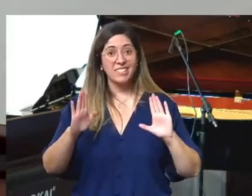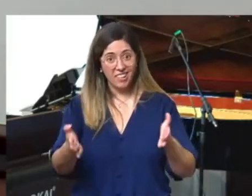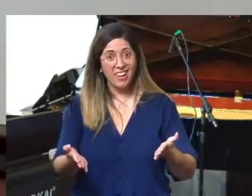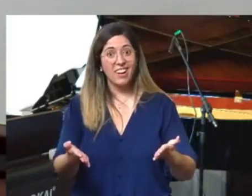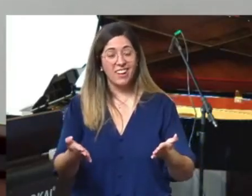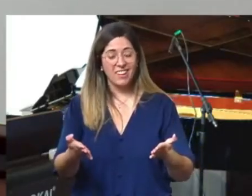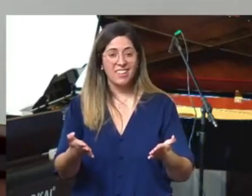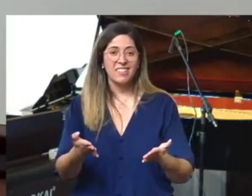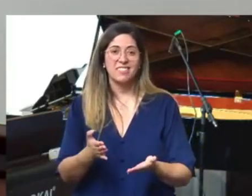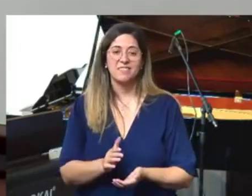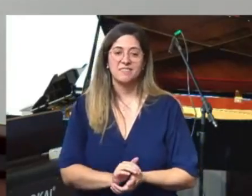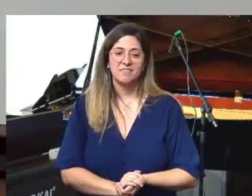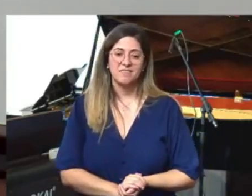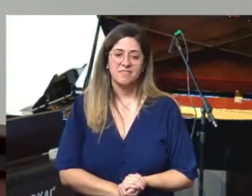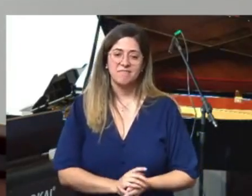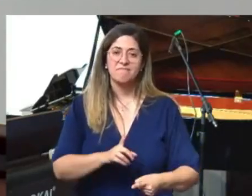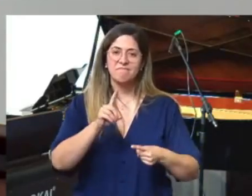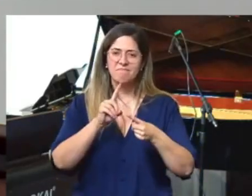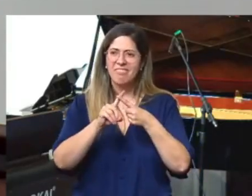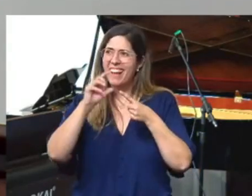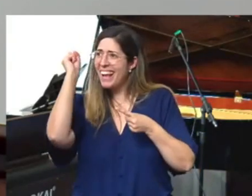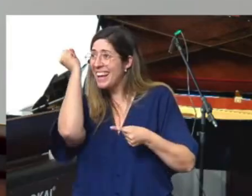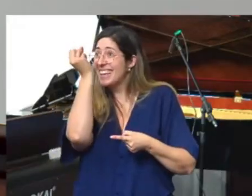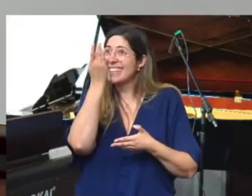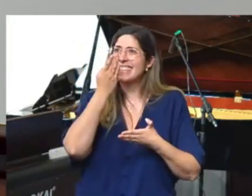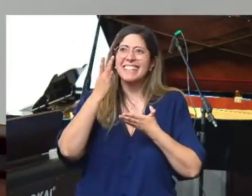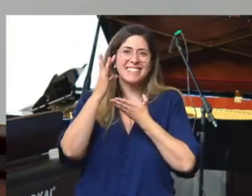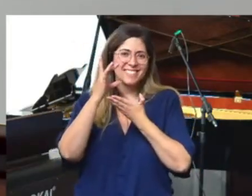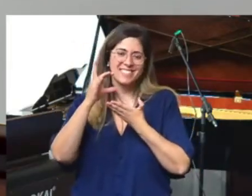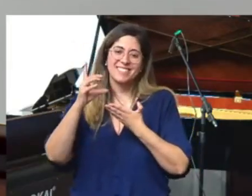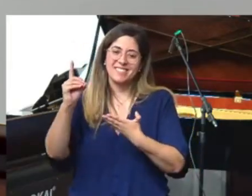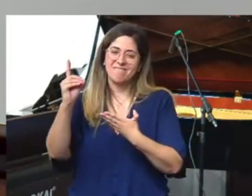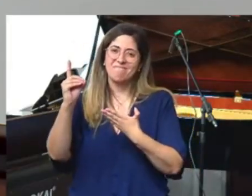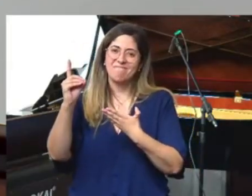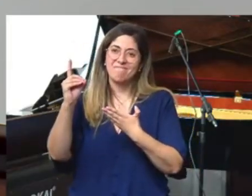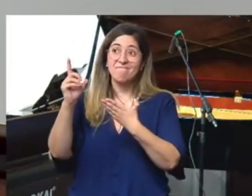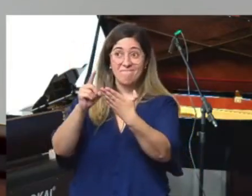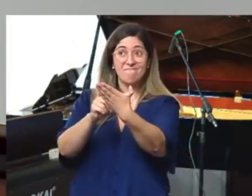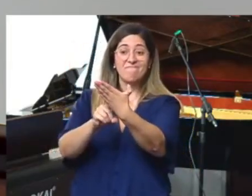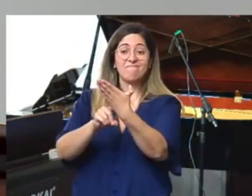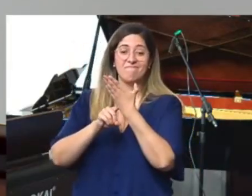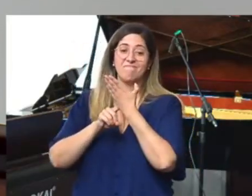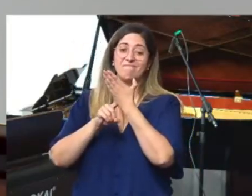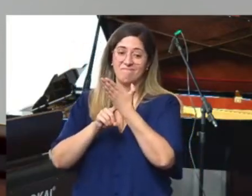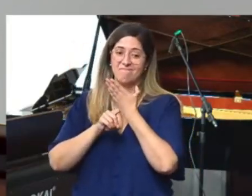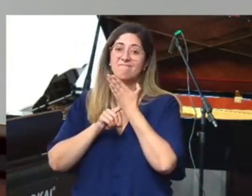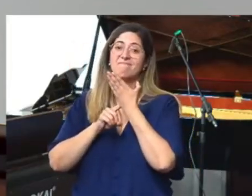transformadas? Porque a graça de Deus se manifestou.